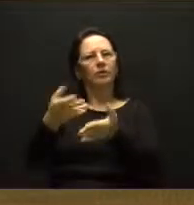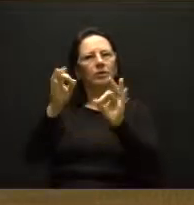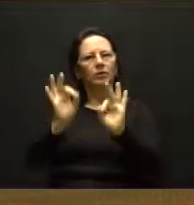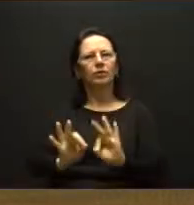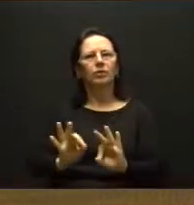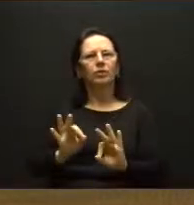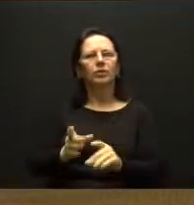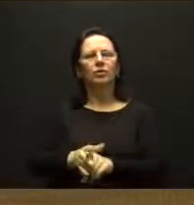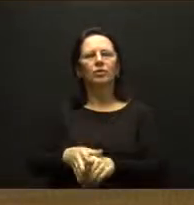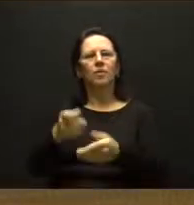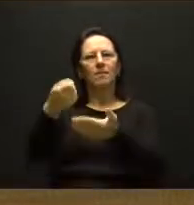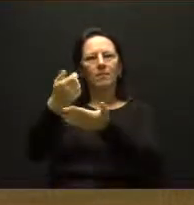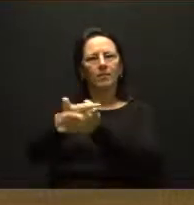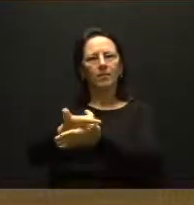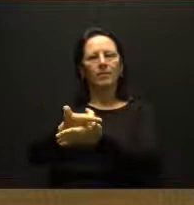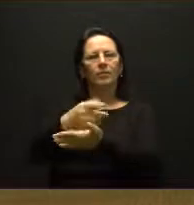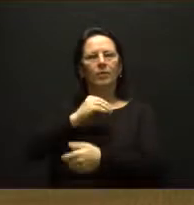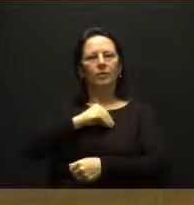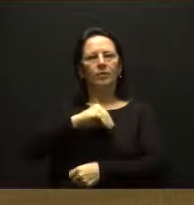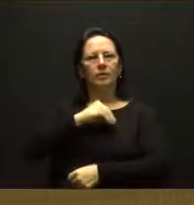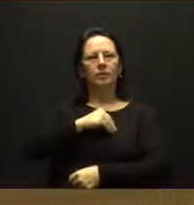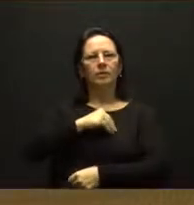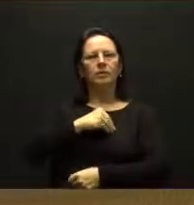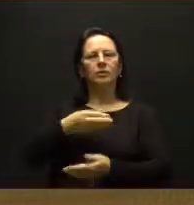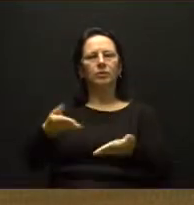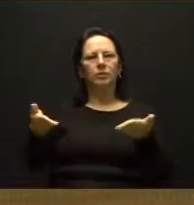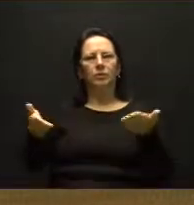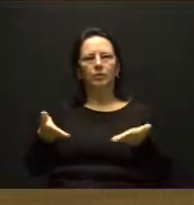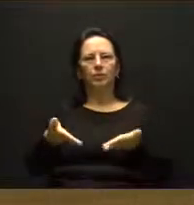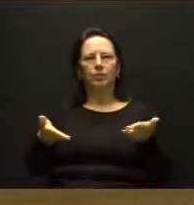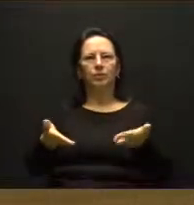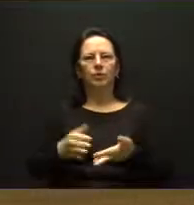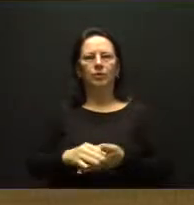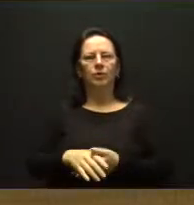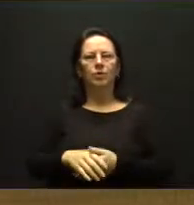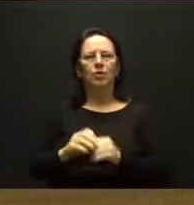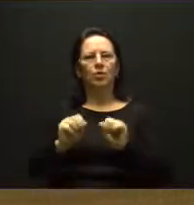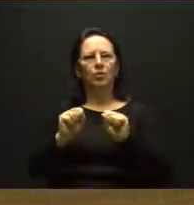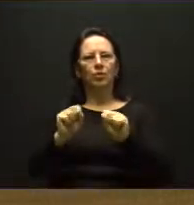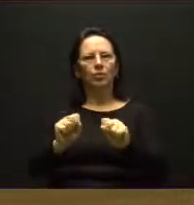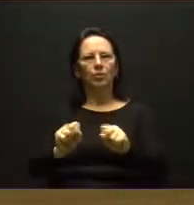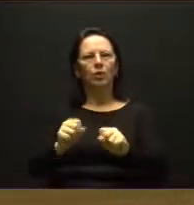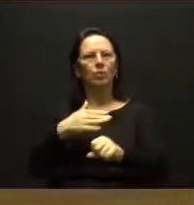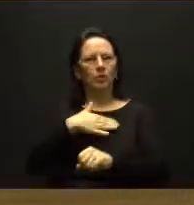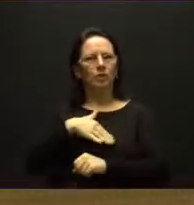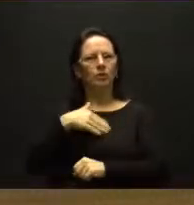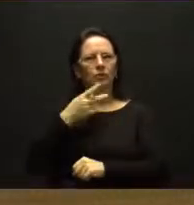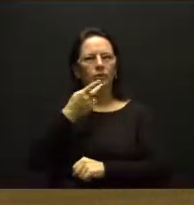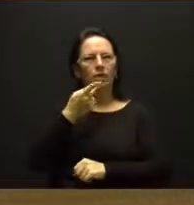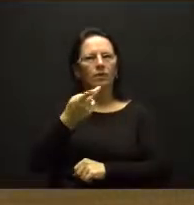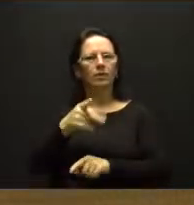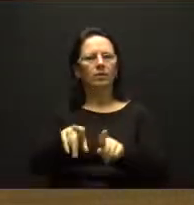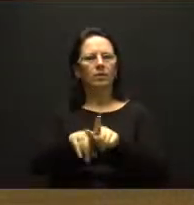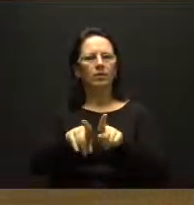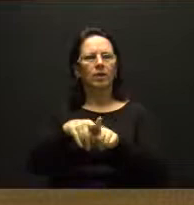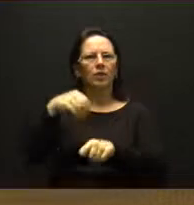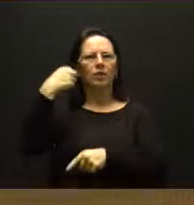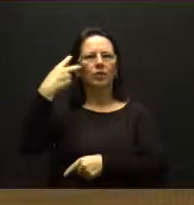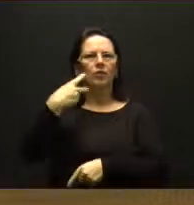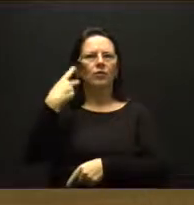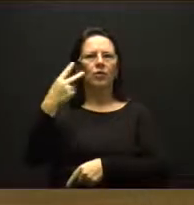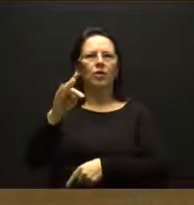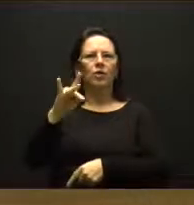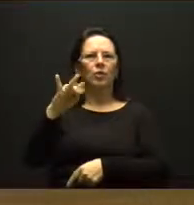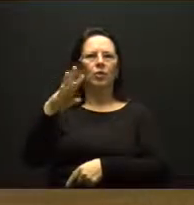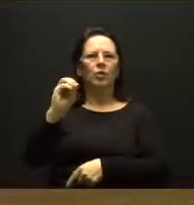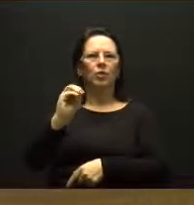pagamento deles então cabe aqui hoje é que nós possamos eu gostaria de deixar que o vereador toninho que é